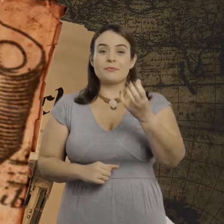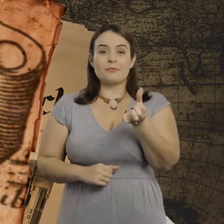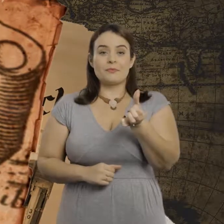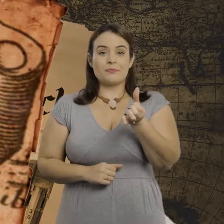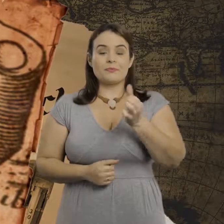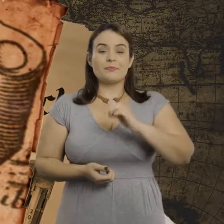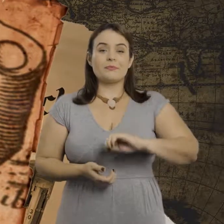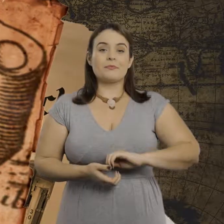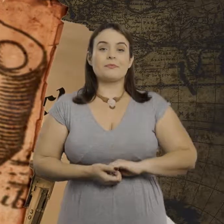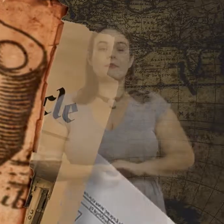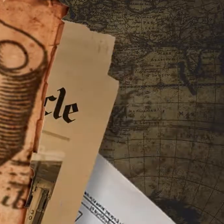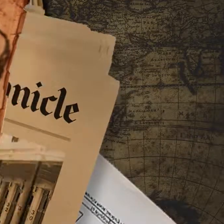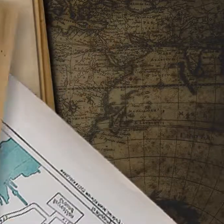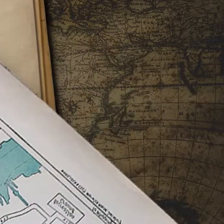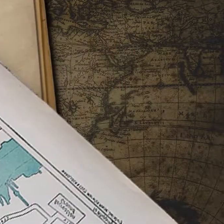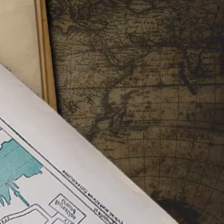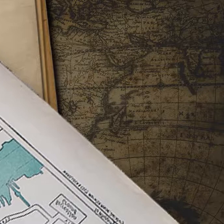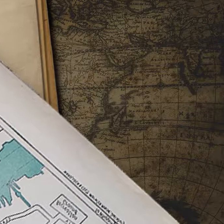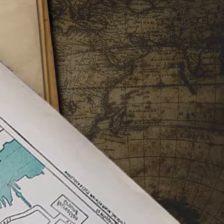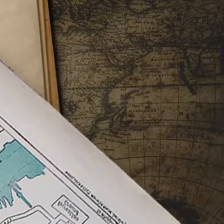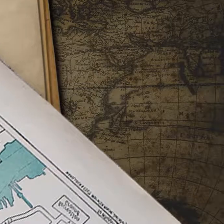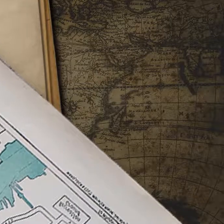Capítulo 36.